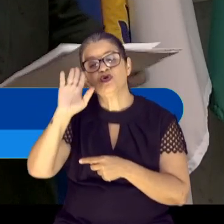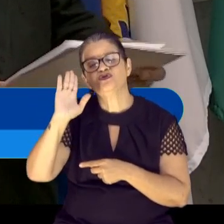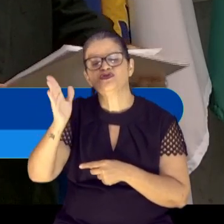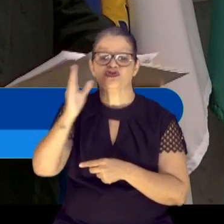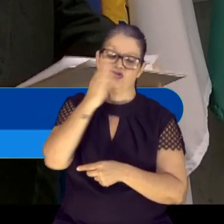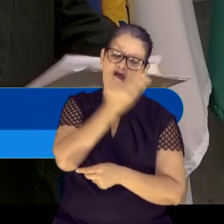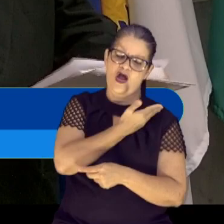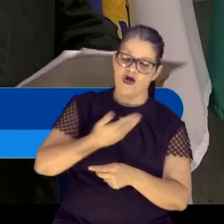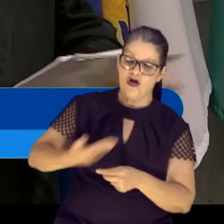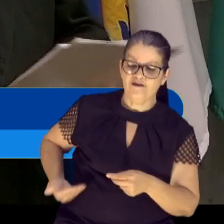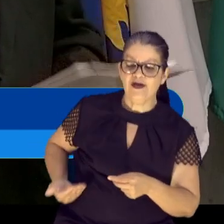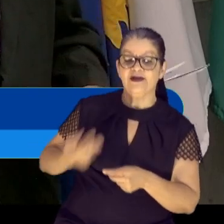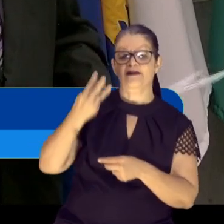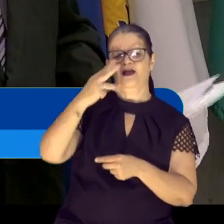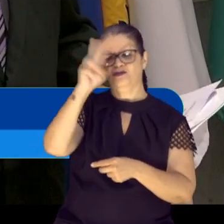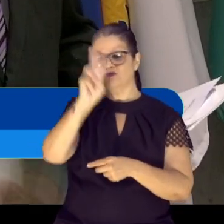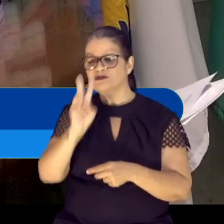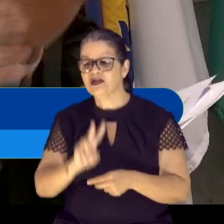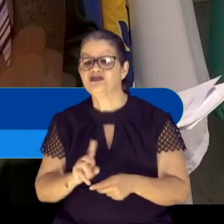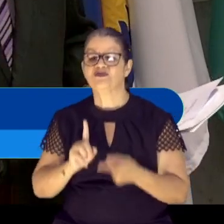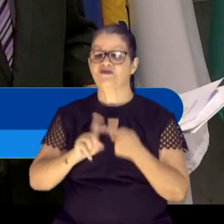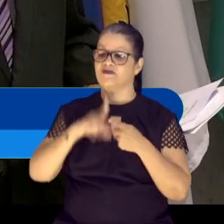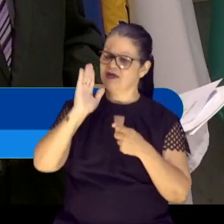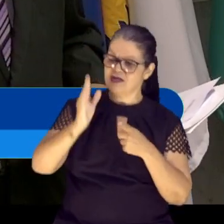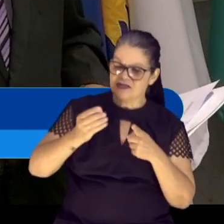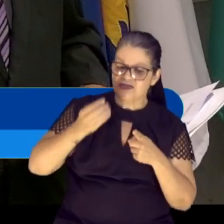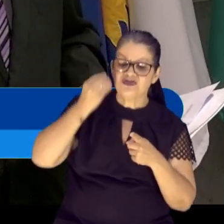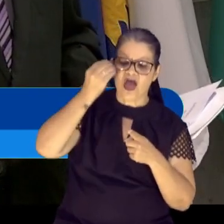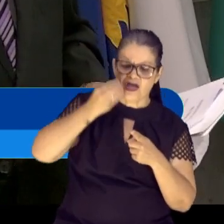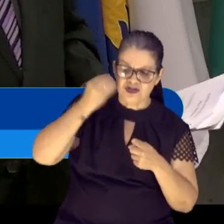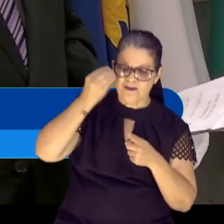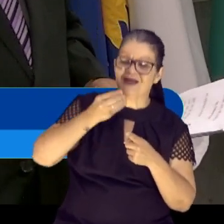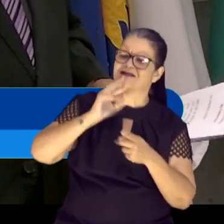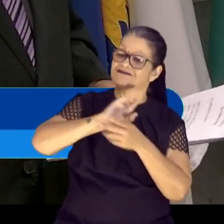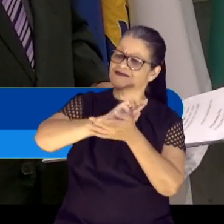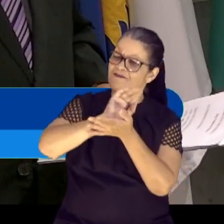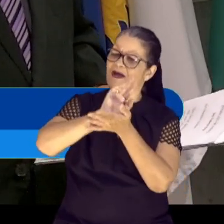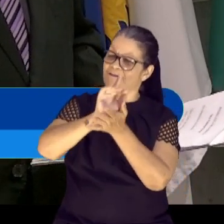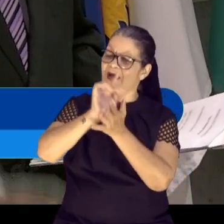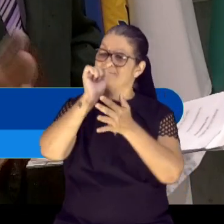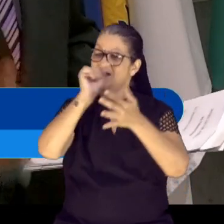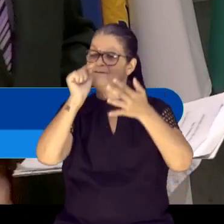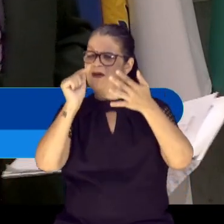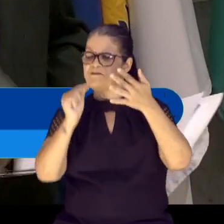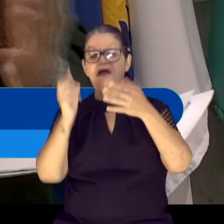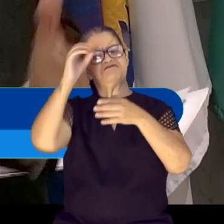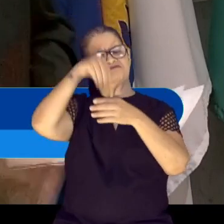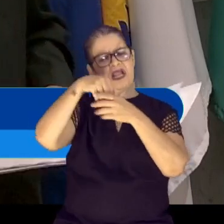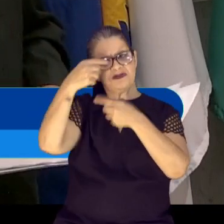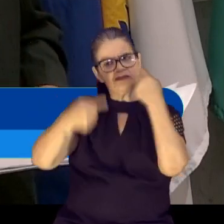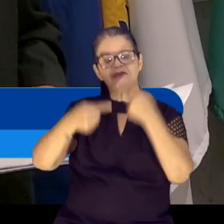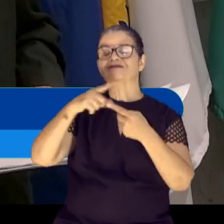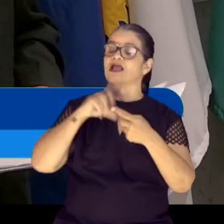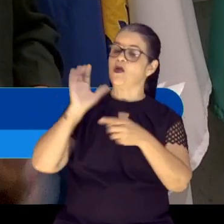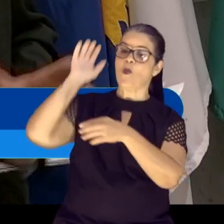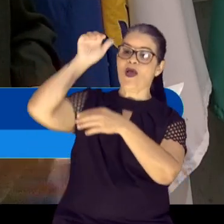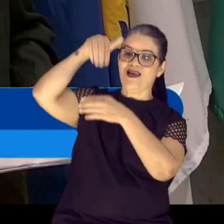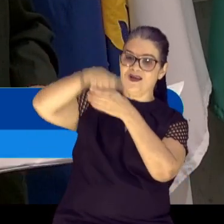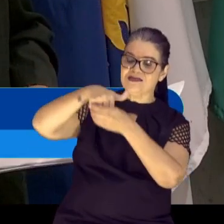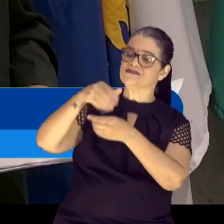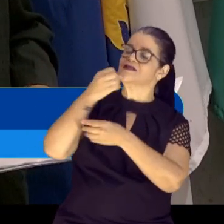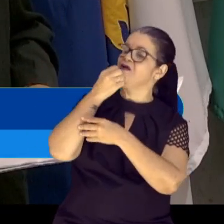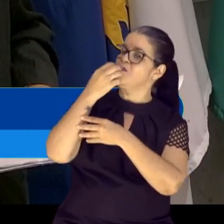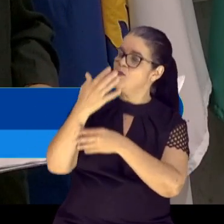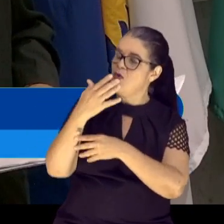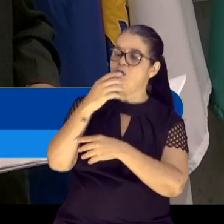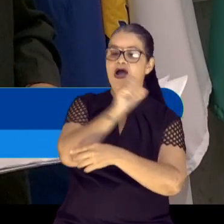governador por 3 vezes... já viveu muita coisa dentro da política, tem uma eleição boa para o Senado que